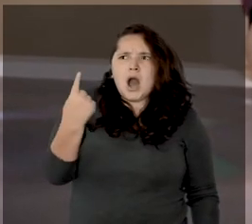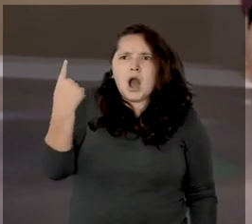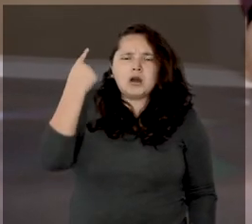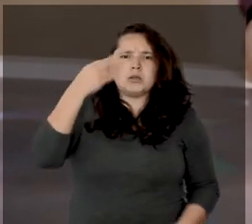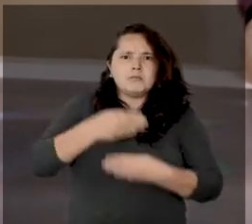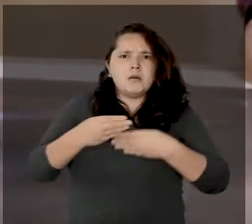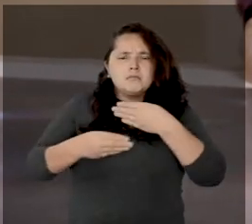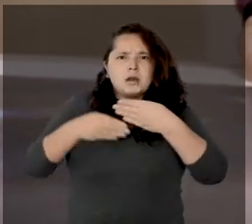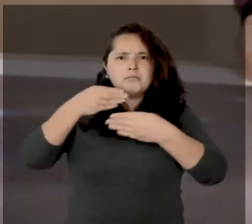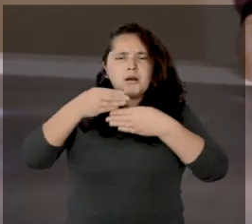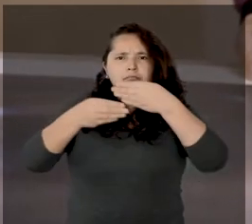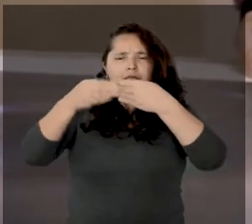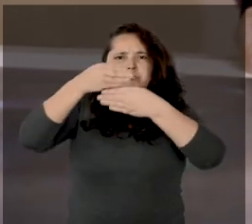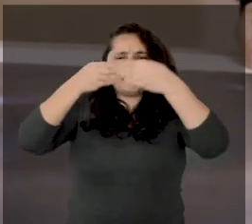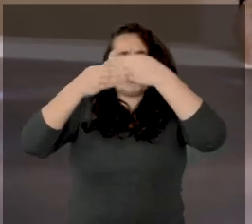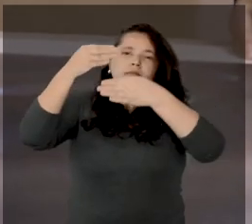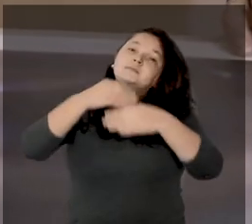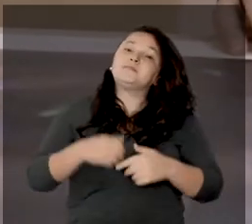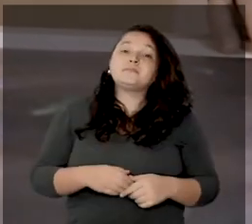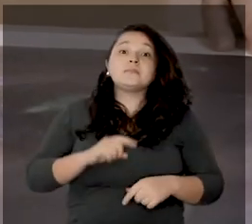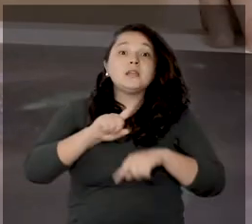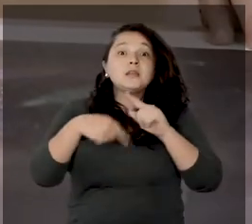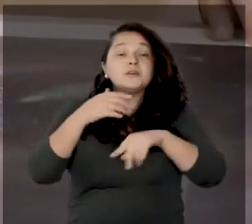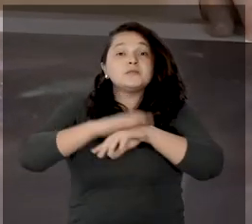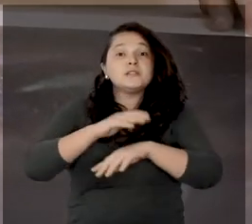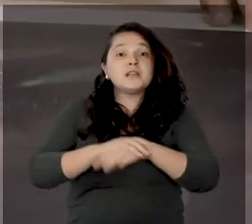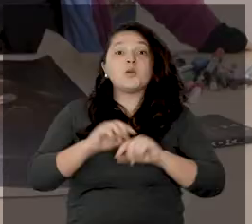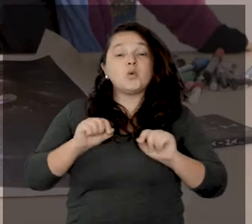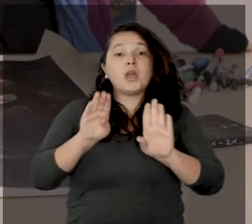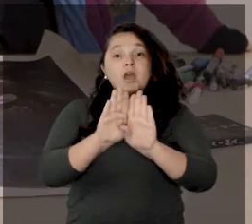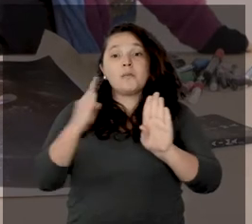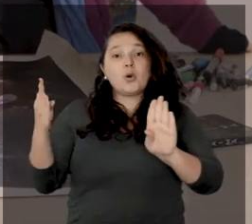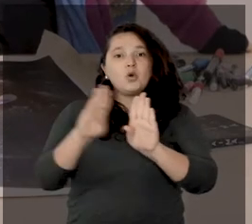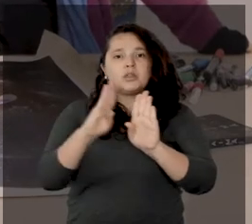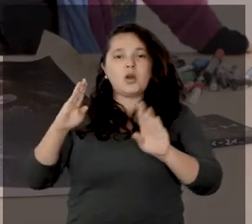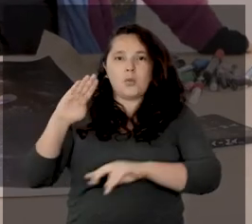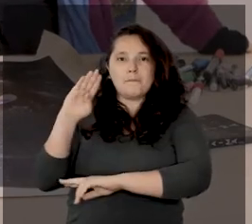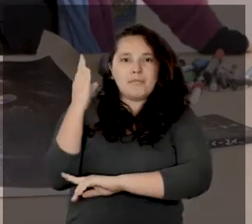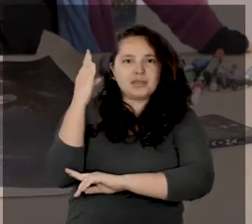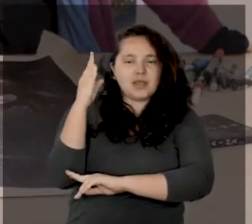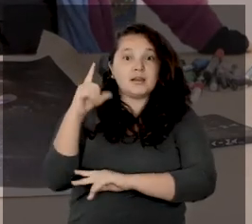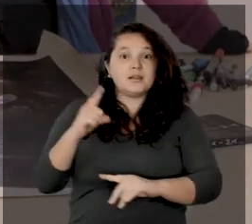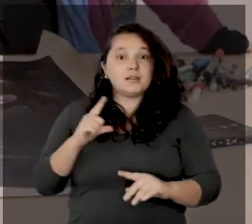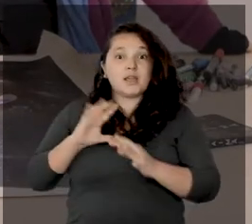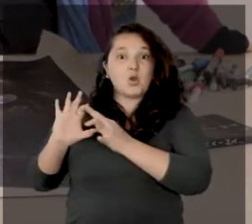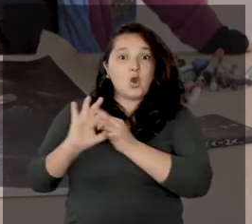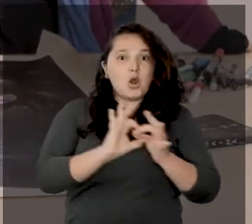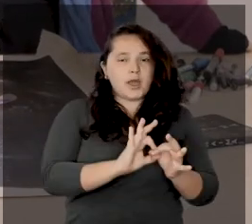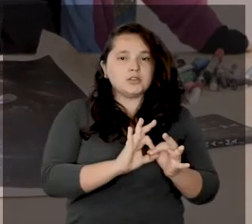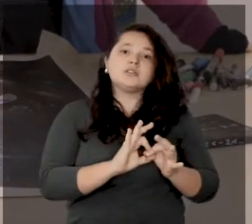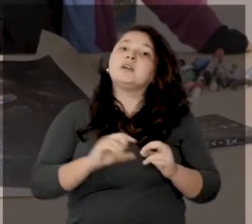um portão de madeira com corrente, construíram uma guarita e colocaram guardas armados, que era para quando os parentes